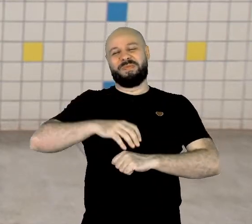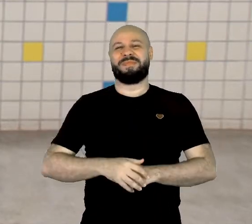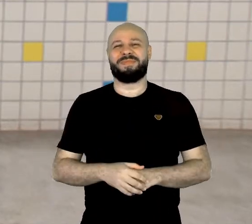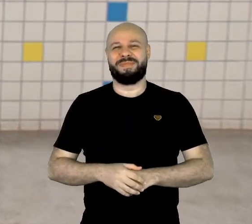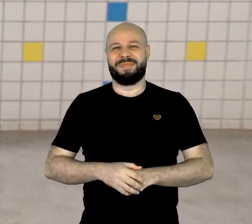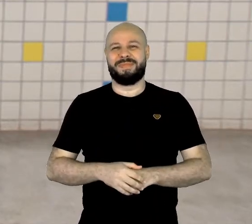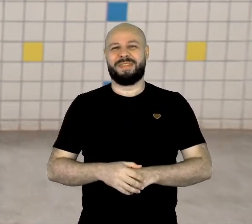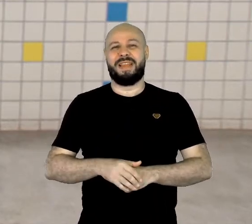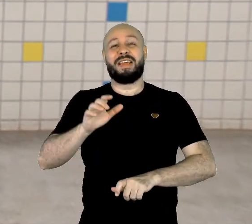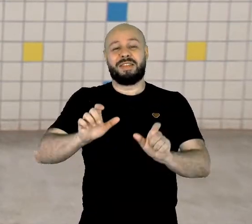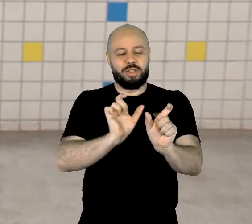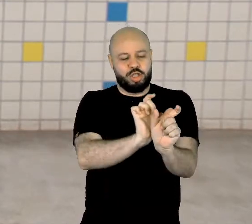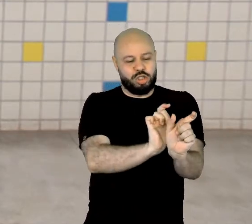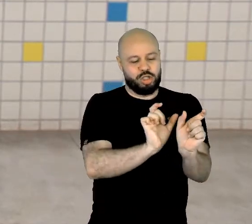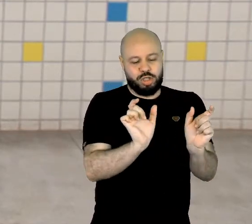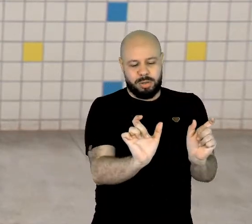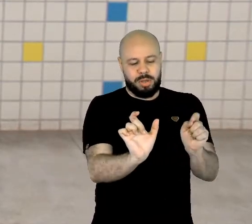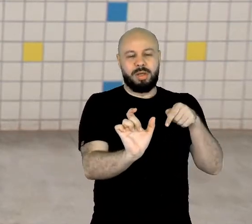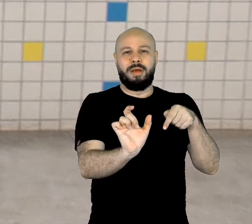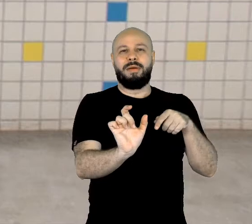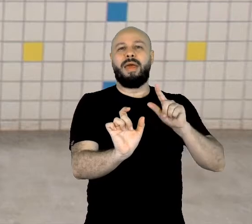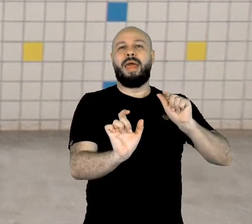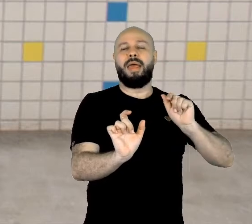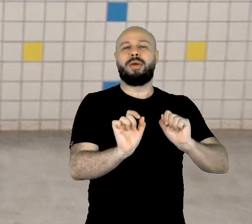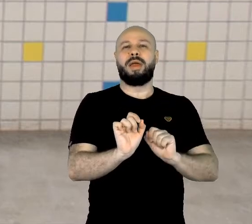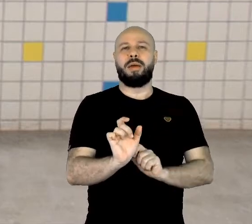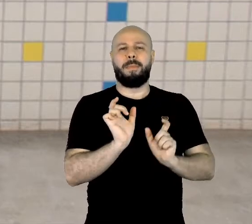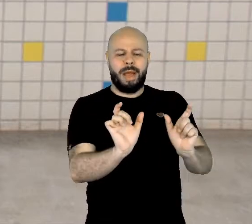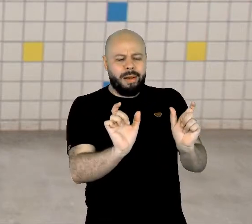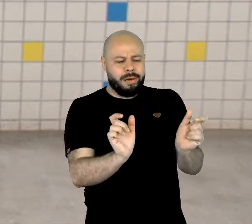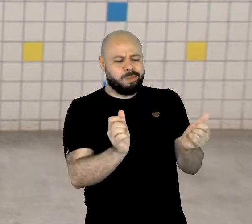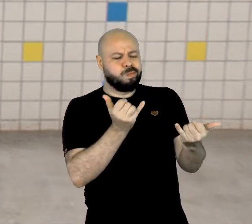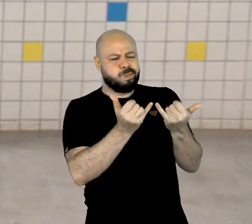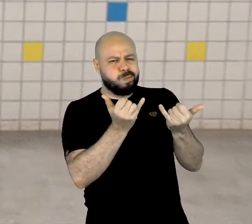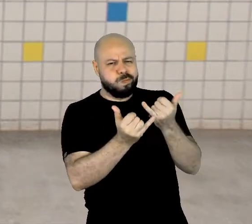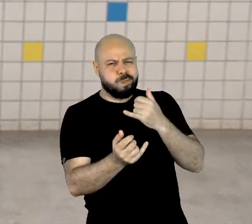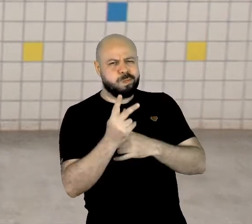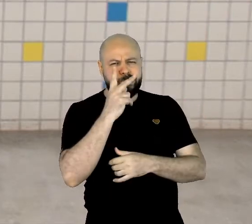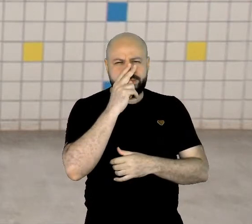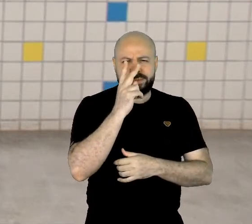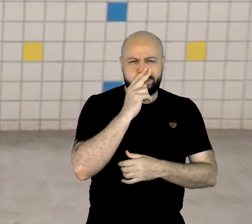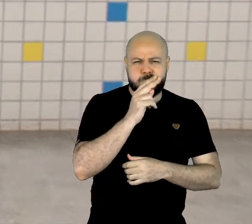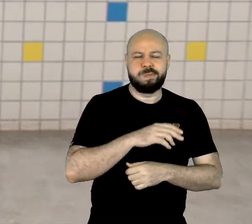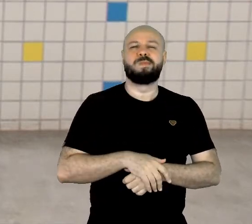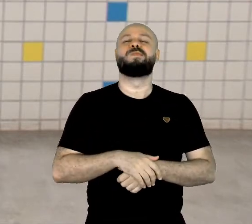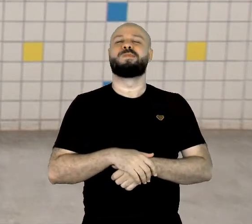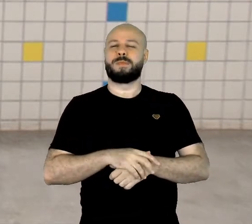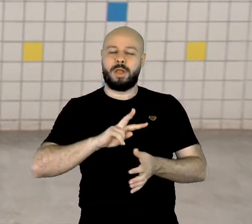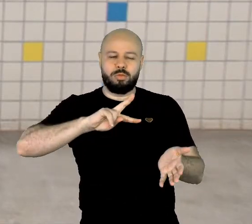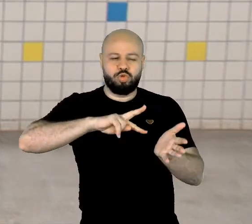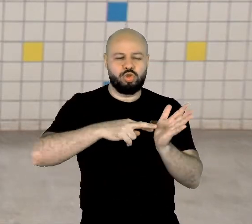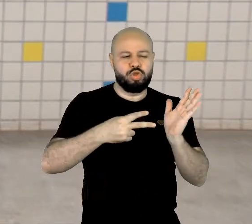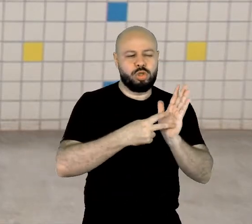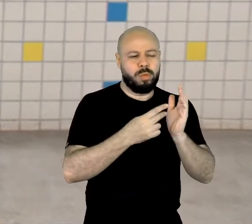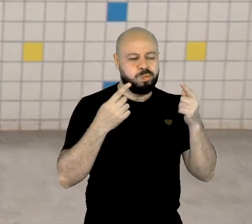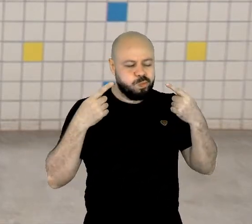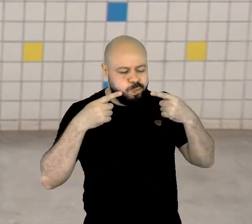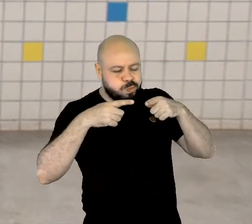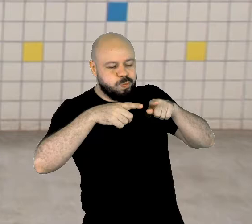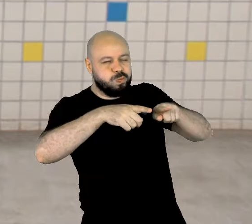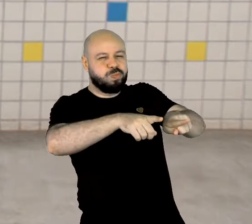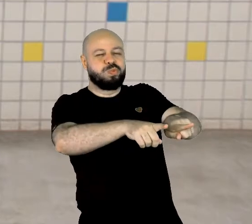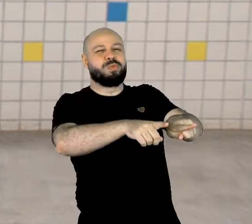falamos de sinônimos, são palavras semelhantes, parecidas, com sentido parecido e